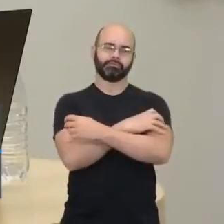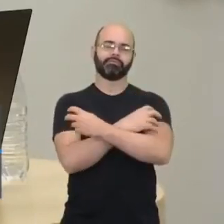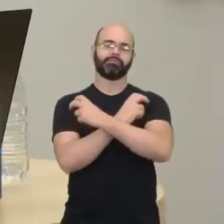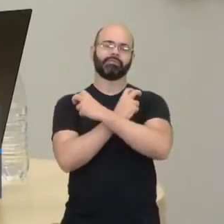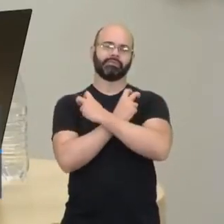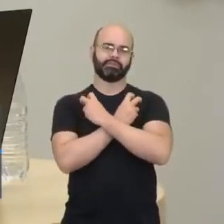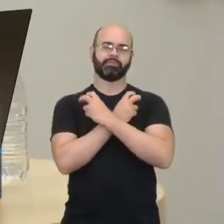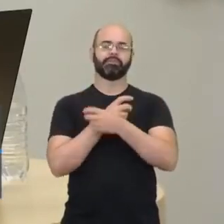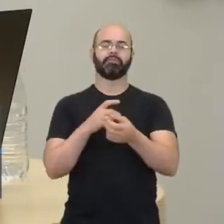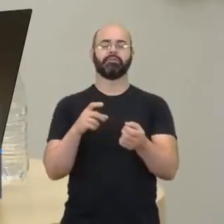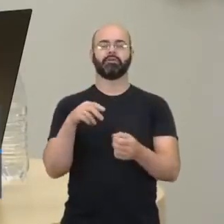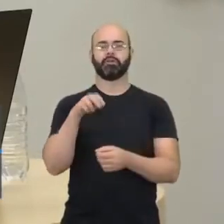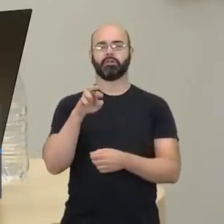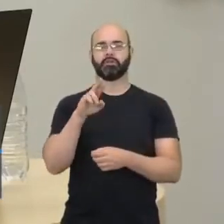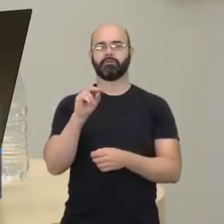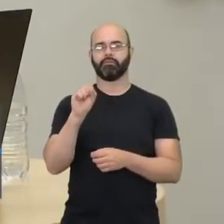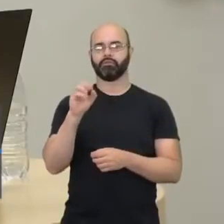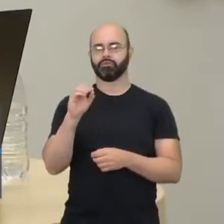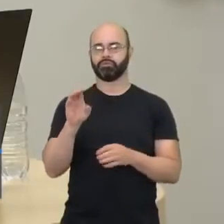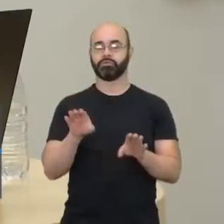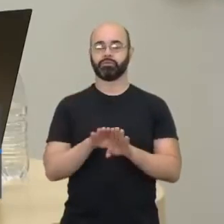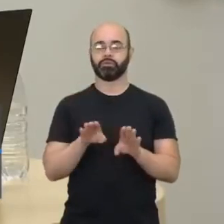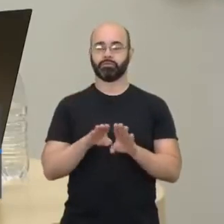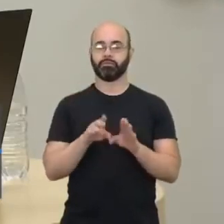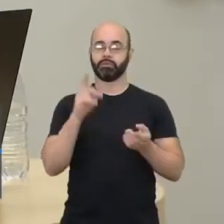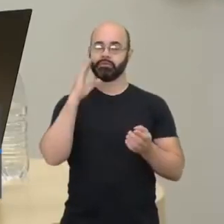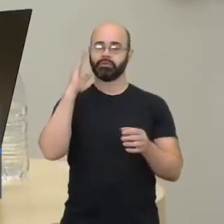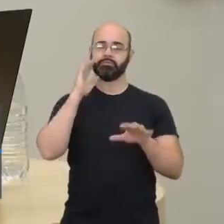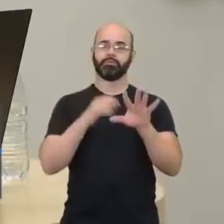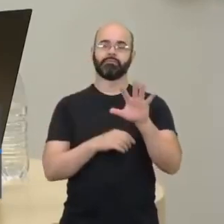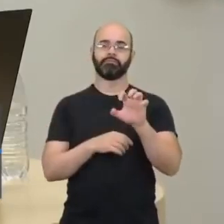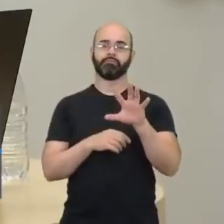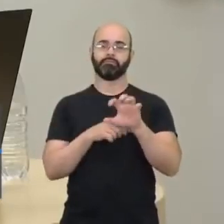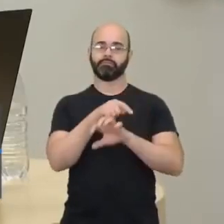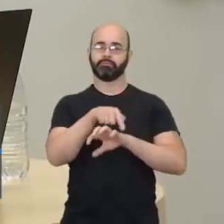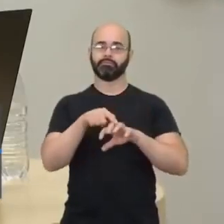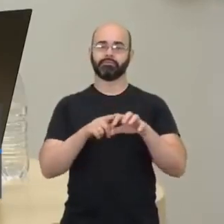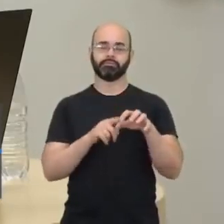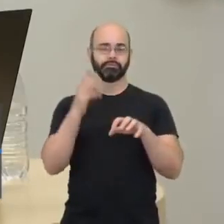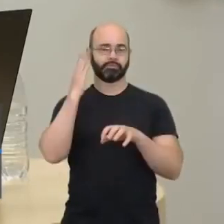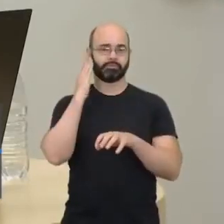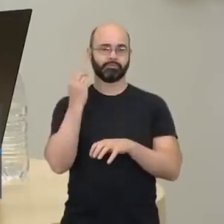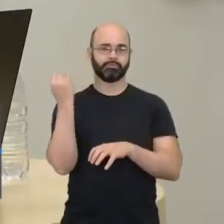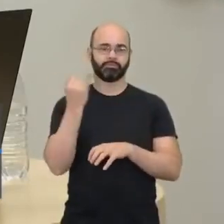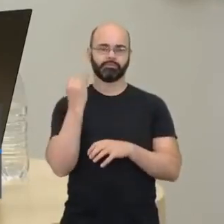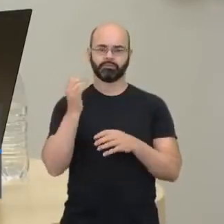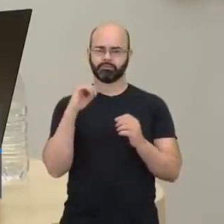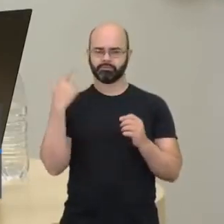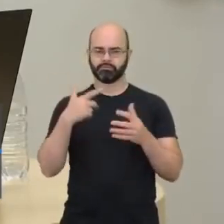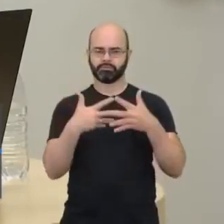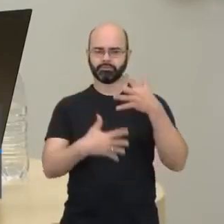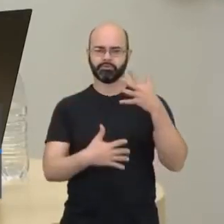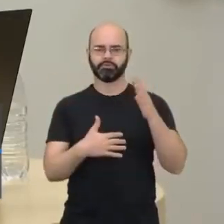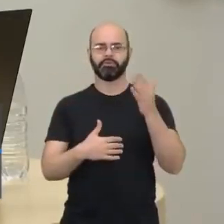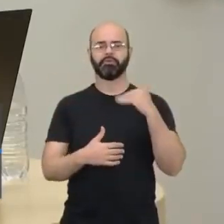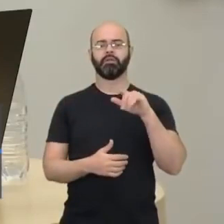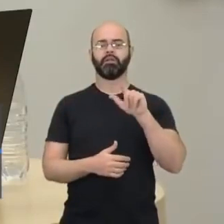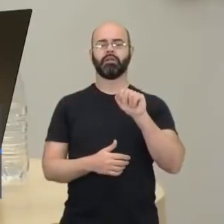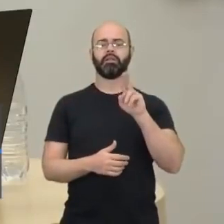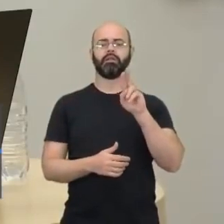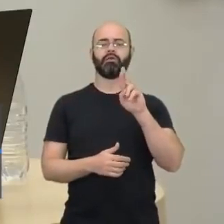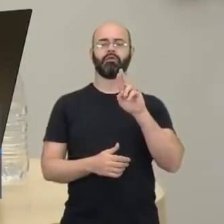nervoso, lembrando o papel das articulações. Perfeita participação. Maravilha. Quer mais uma, Joel? Pode tem mandar. A aluna